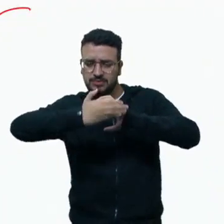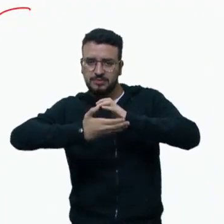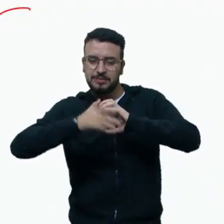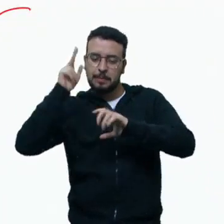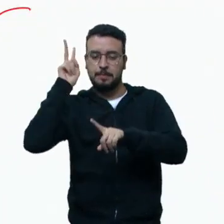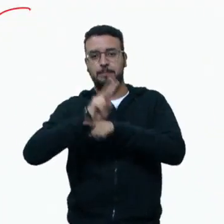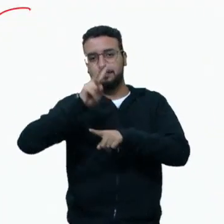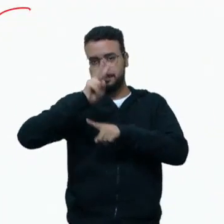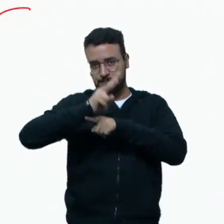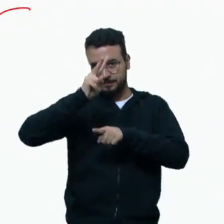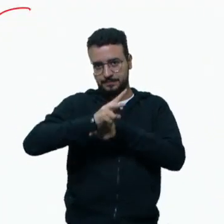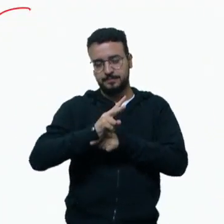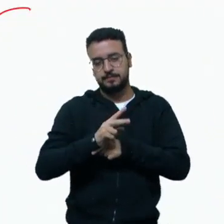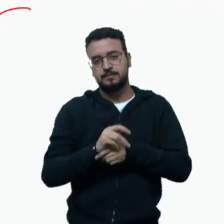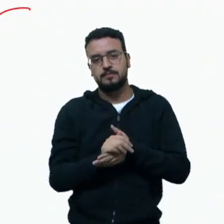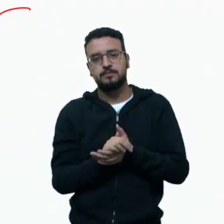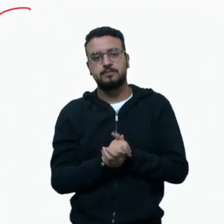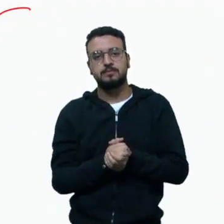nervoso.